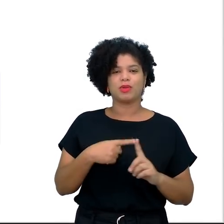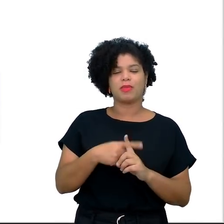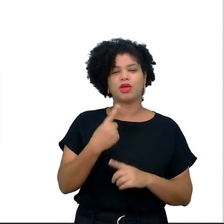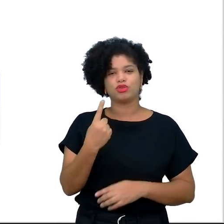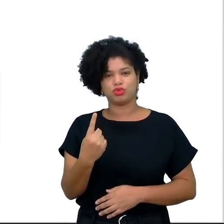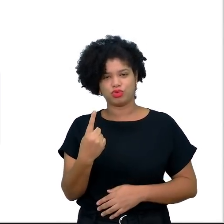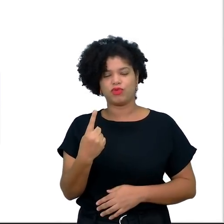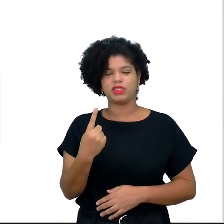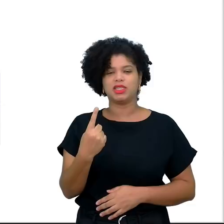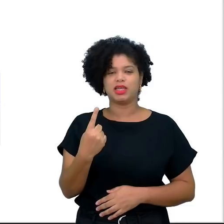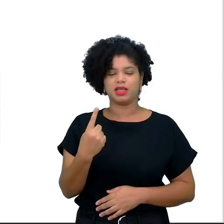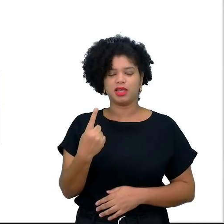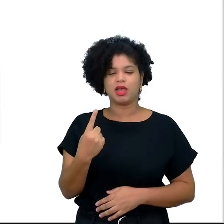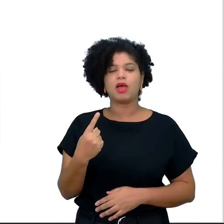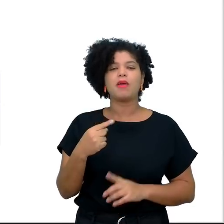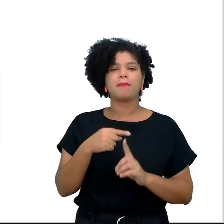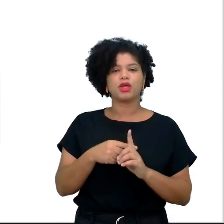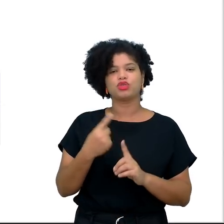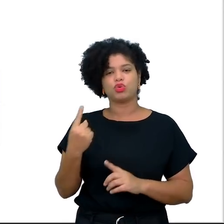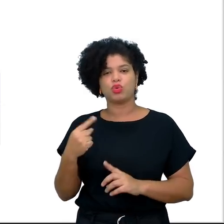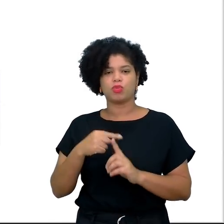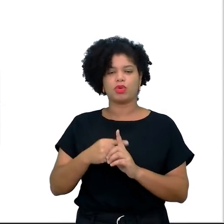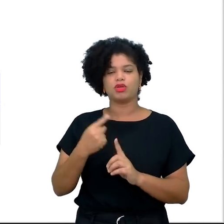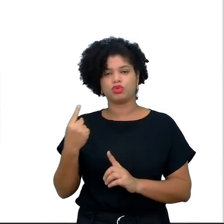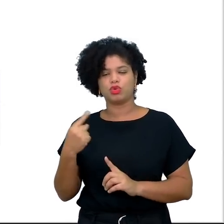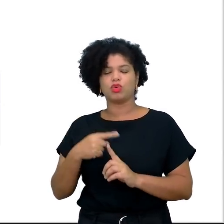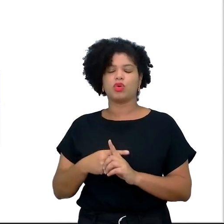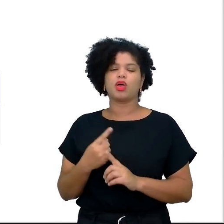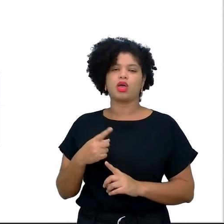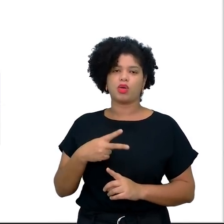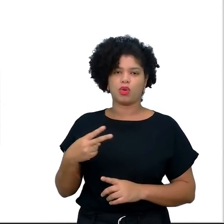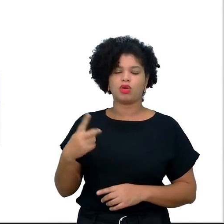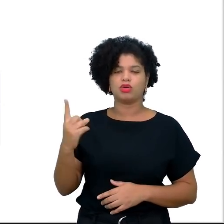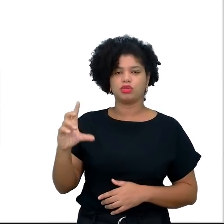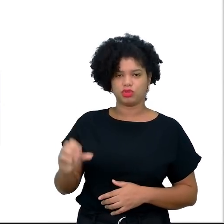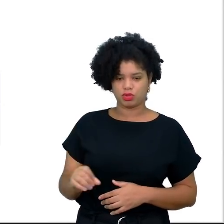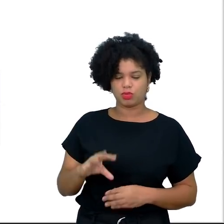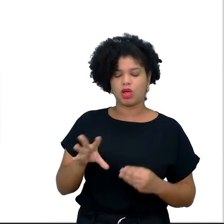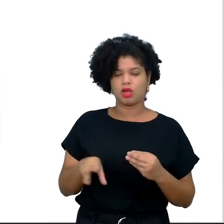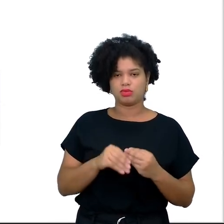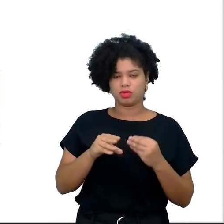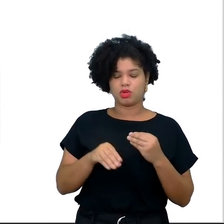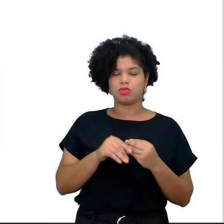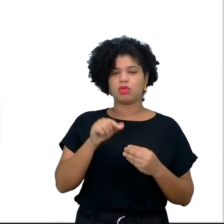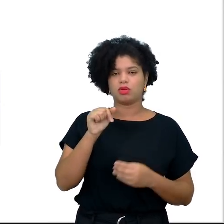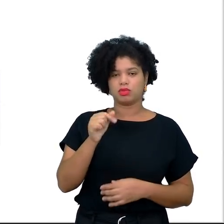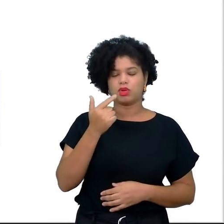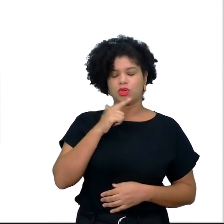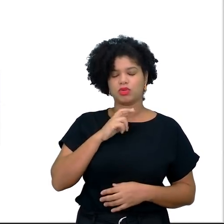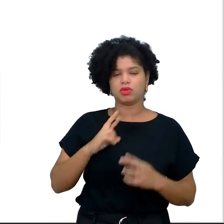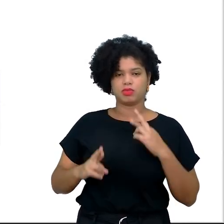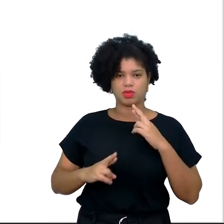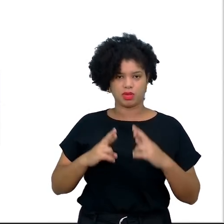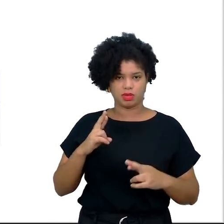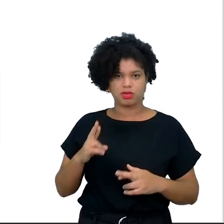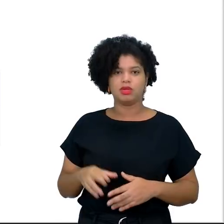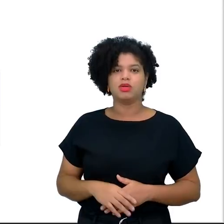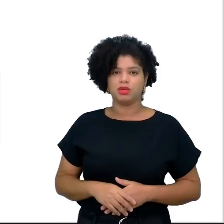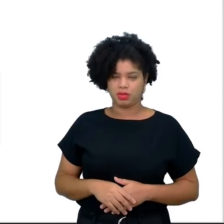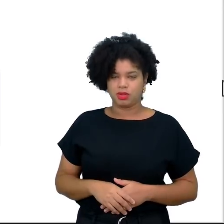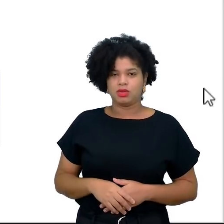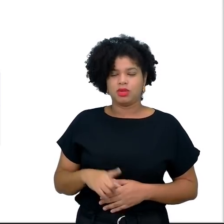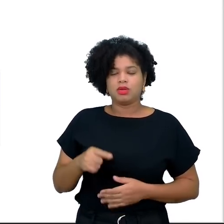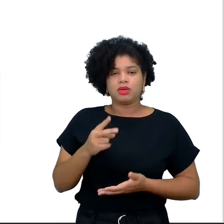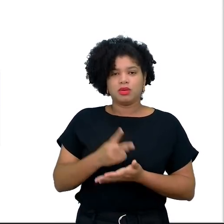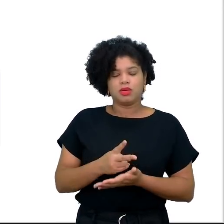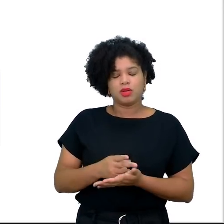mais 1, até chegar no 19. Então, foram adicionados mais 7 para se chegar ao 19. Então, mesmo eles